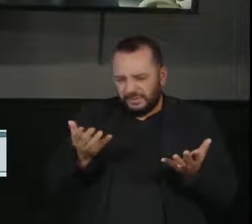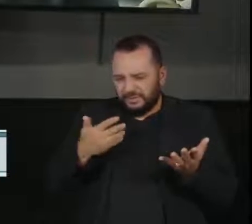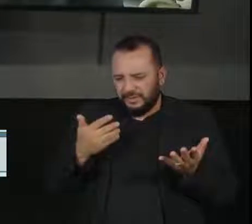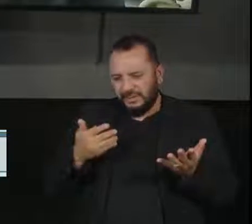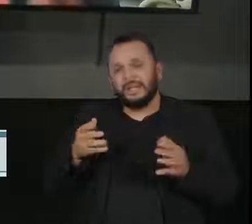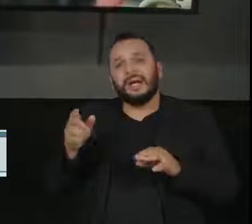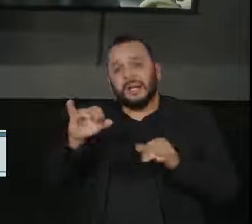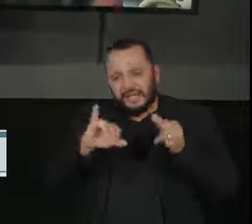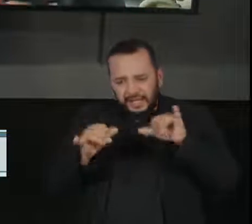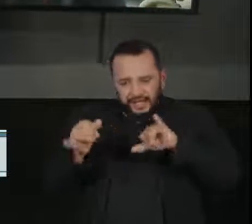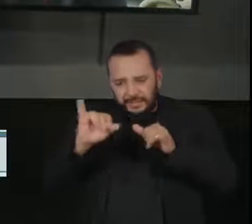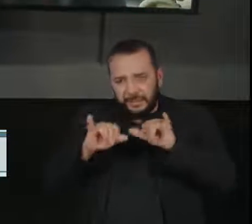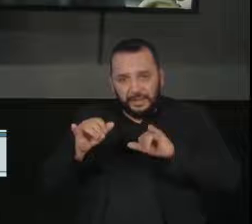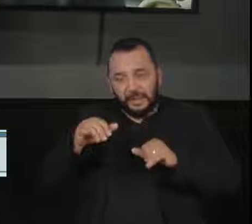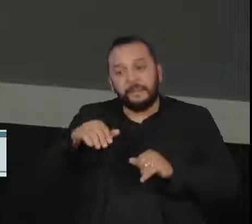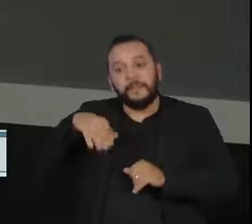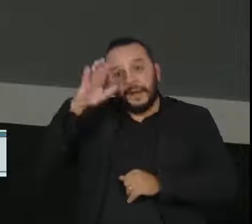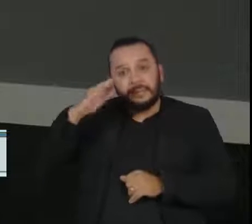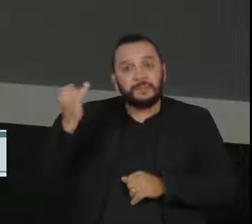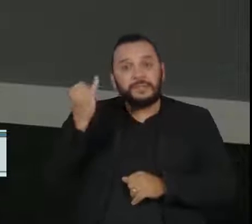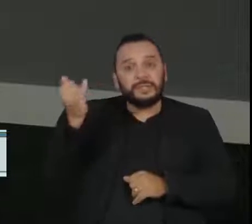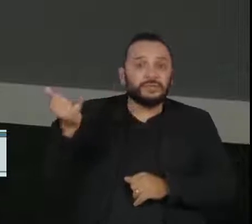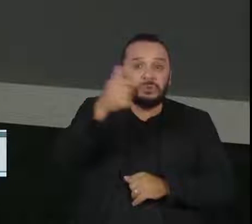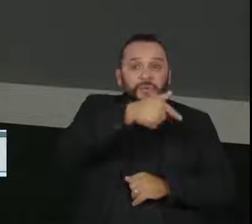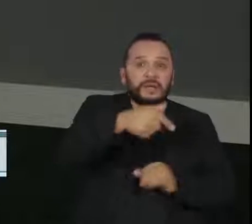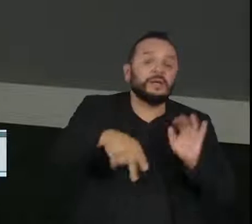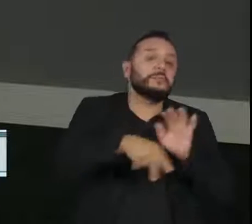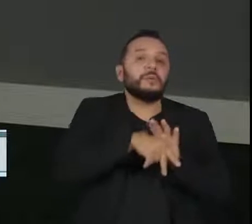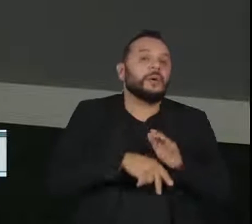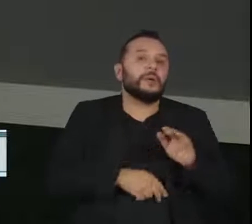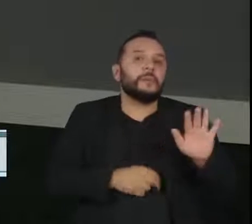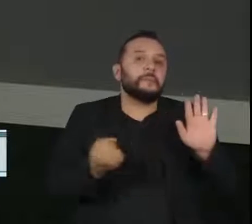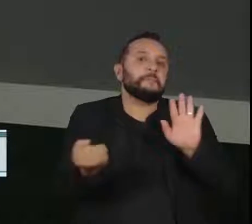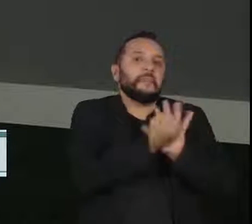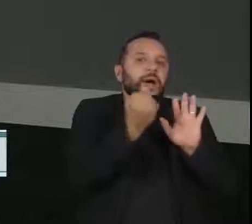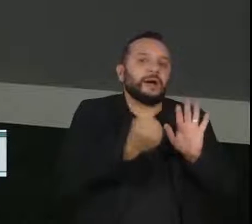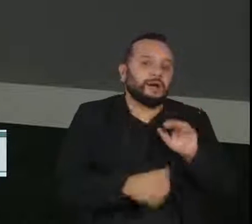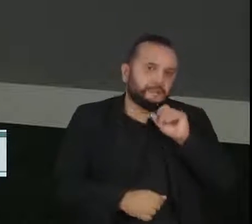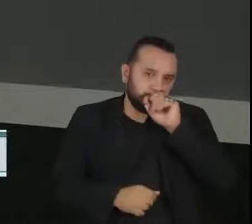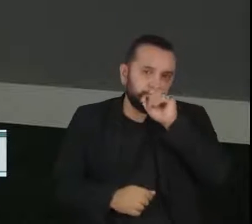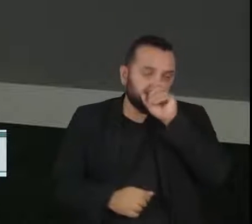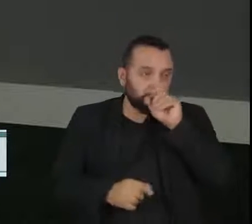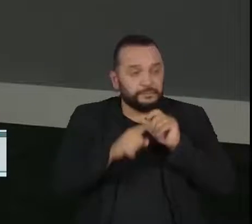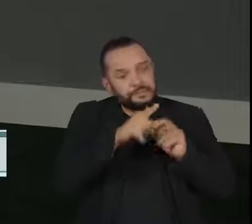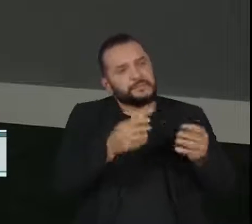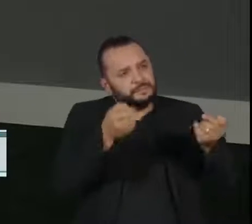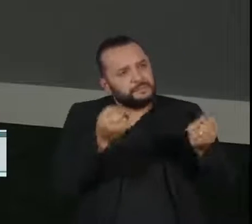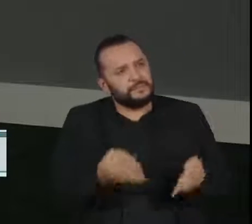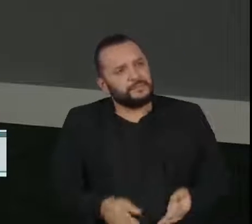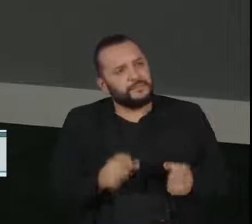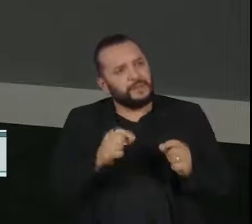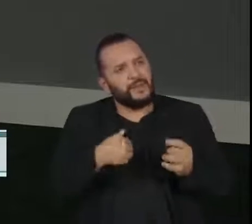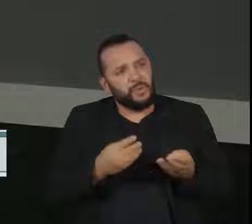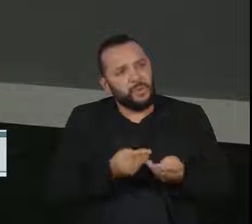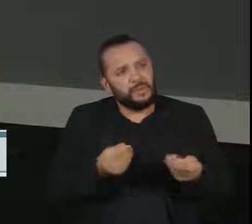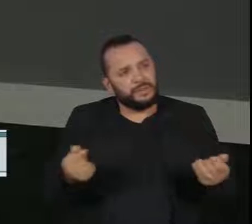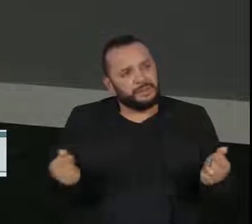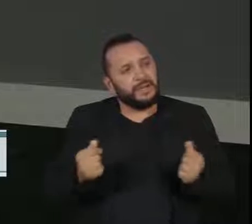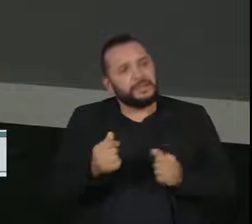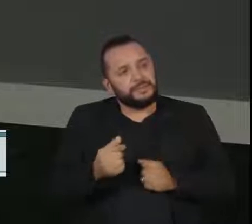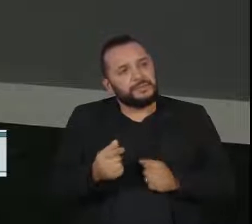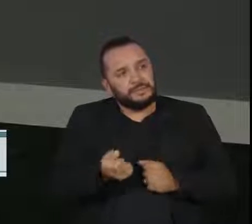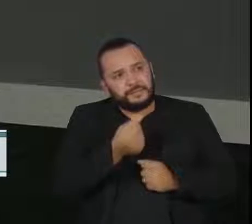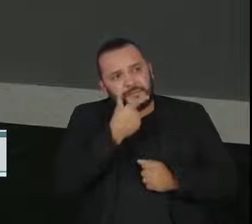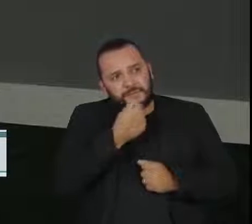princípio ativo e não no nome comercial. O senhor toca num ponto muito importante, que é em relação à eficiência desses medicamentos, não? E